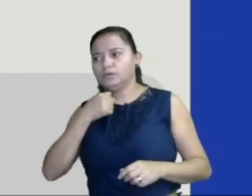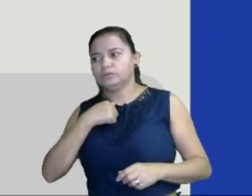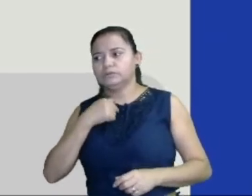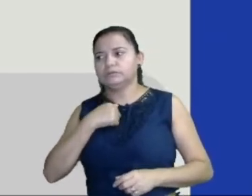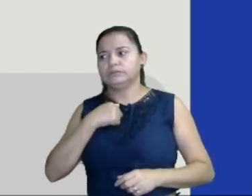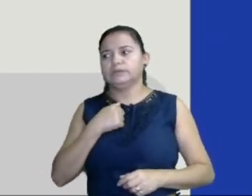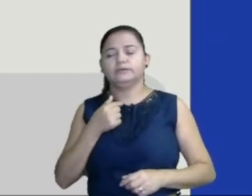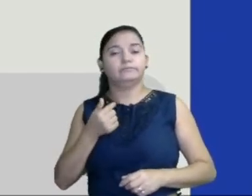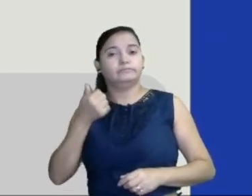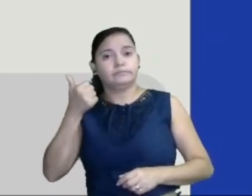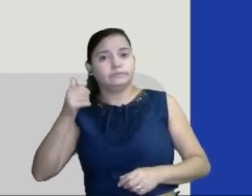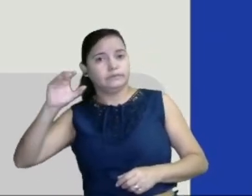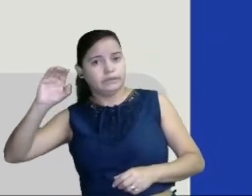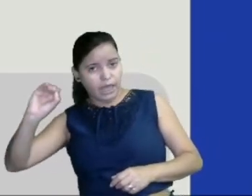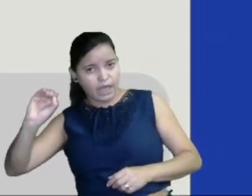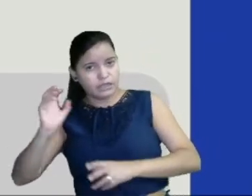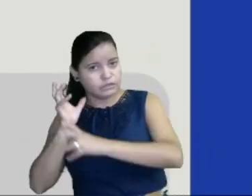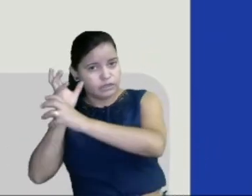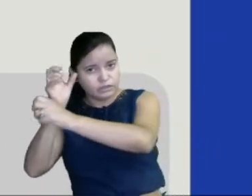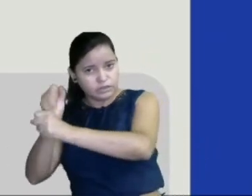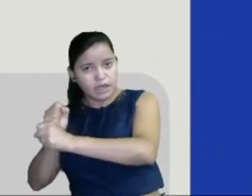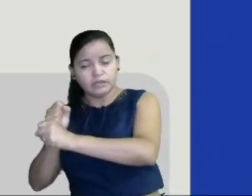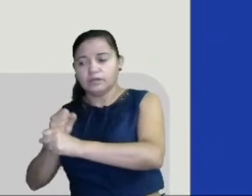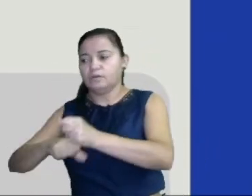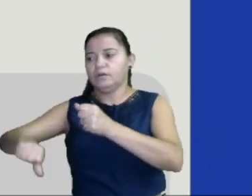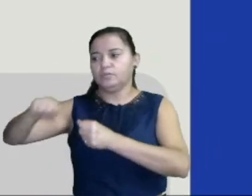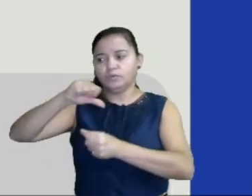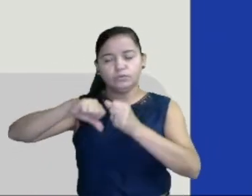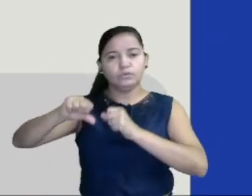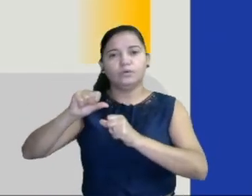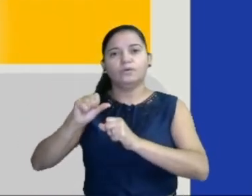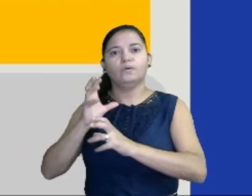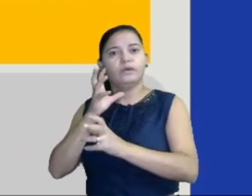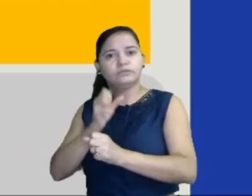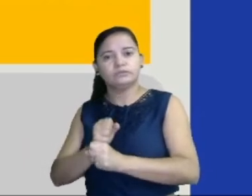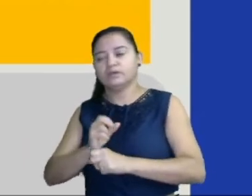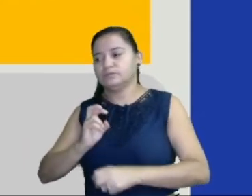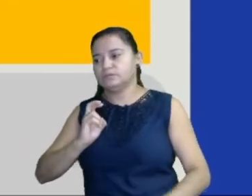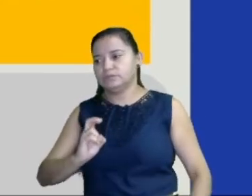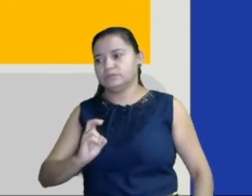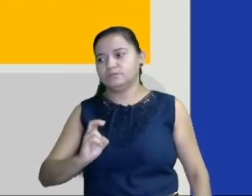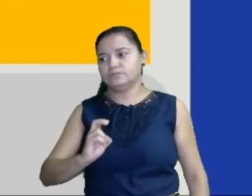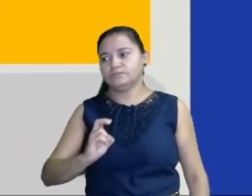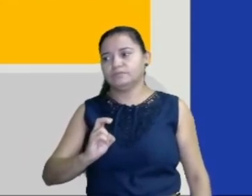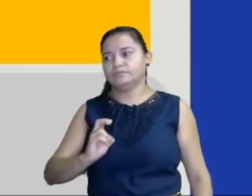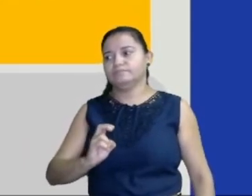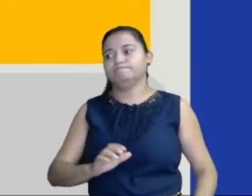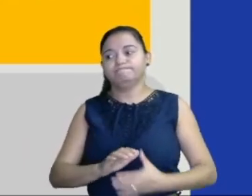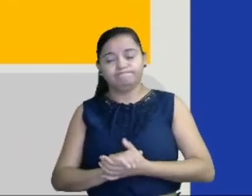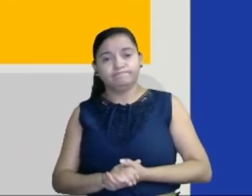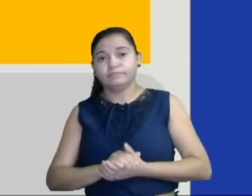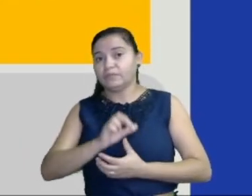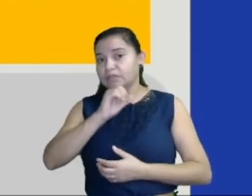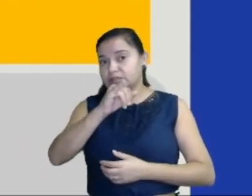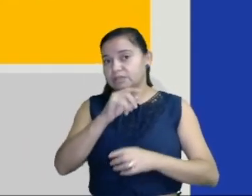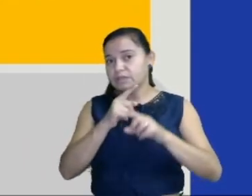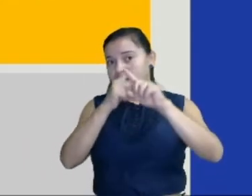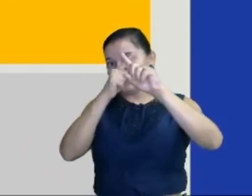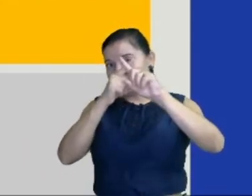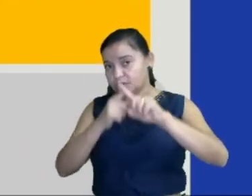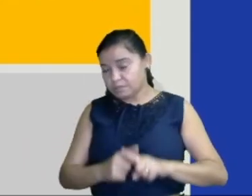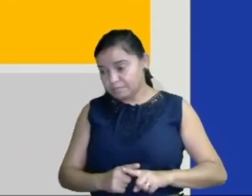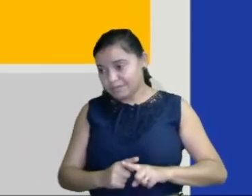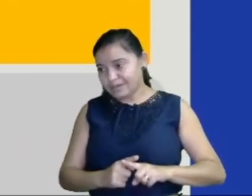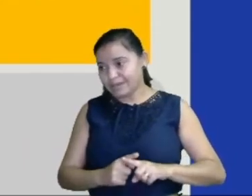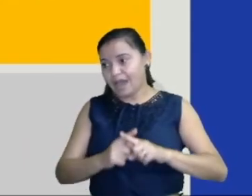consciente cinco ao multiplicar o divisor por 2 e o que que ocorre se multiplicarmos o divisor